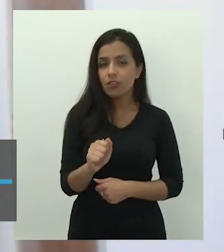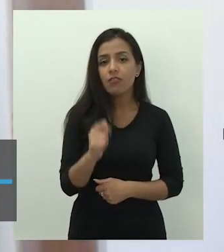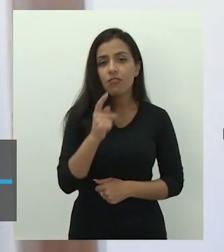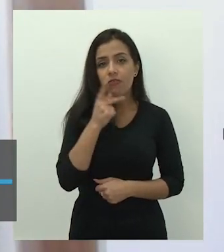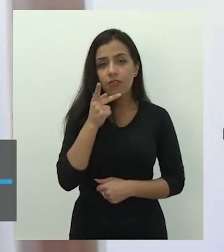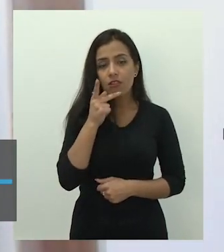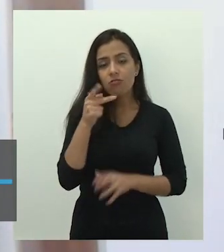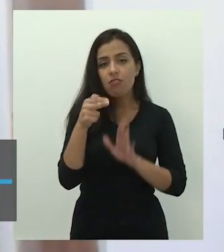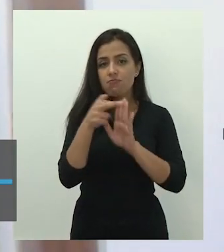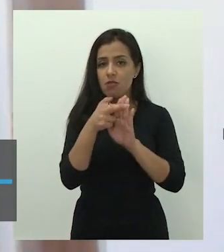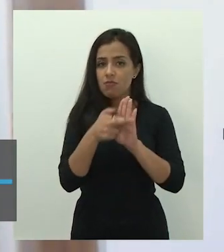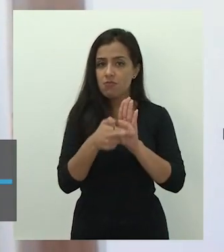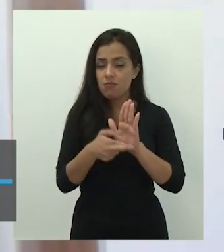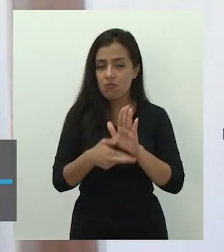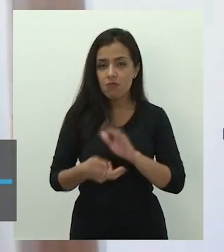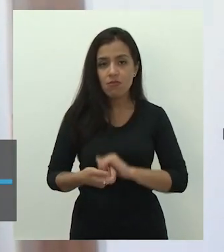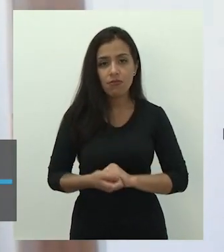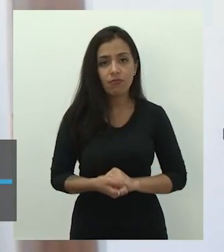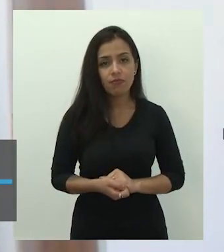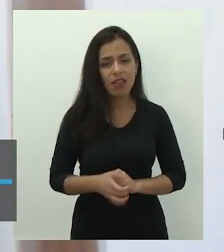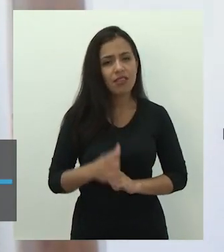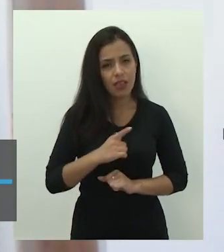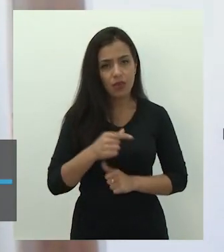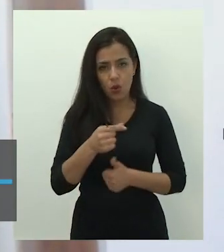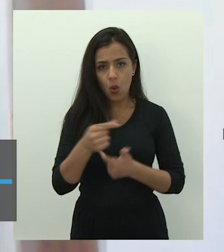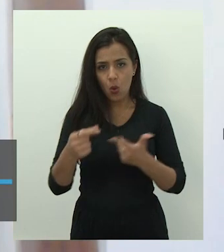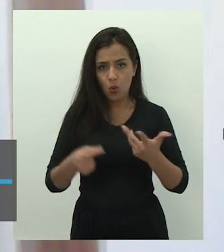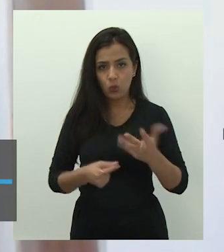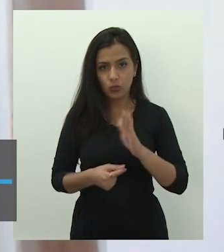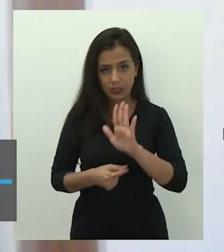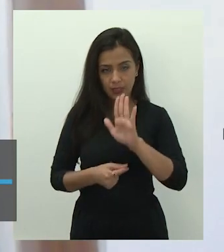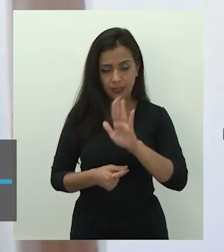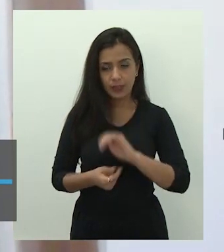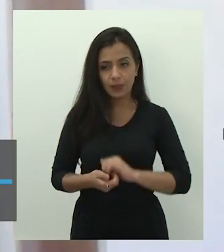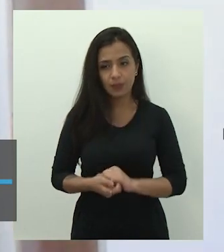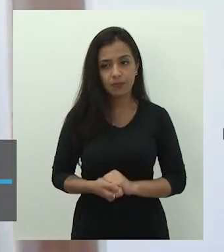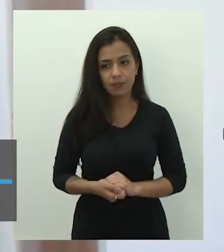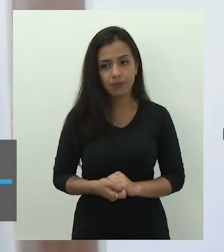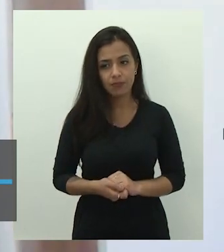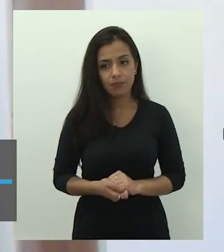regularidades. Aí tem mais algumas aqui.